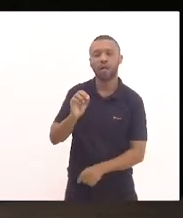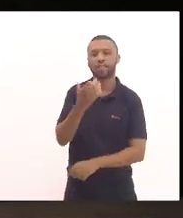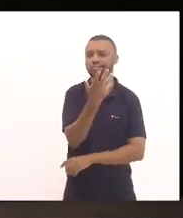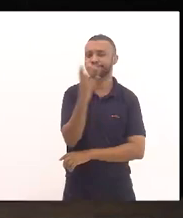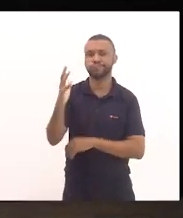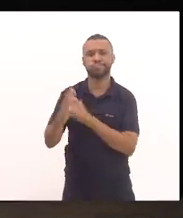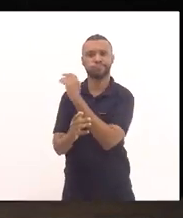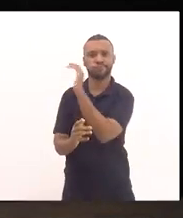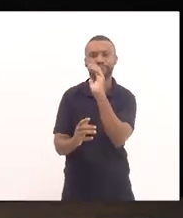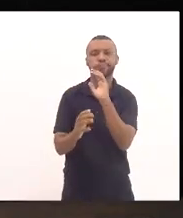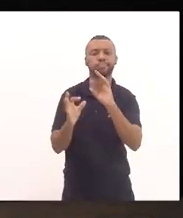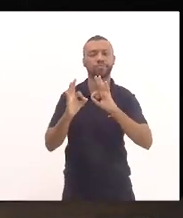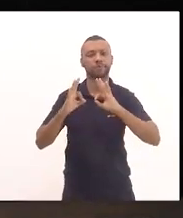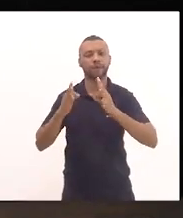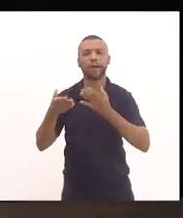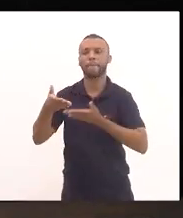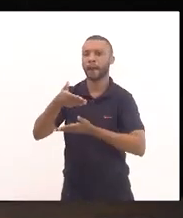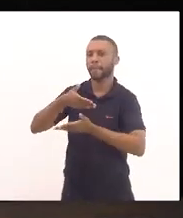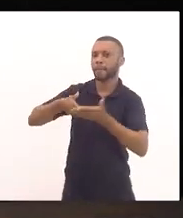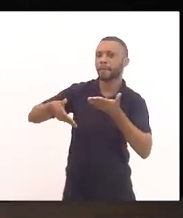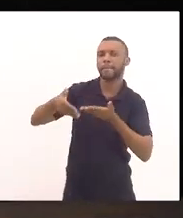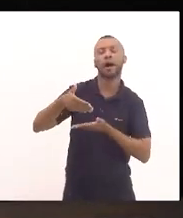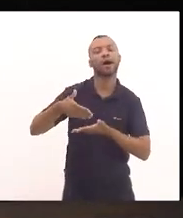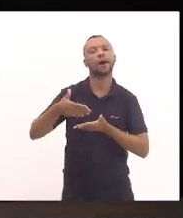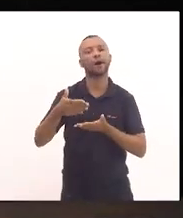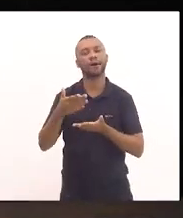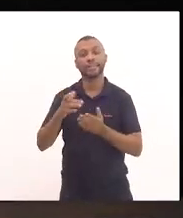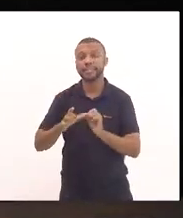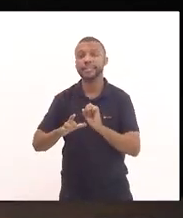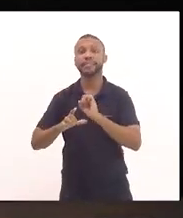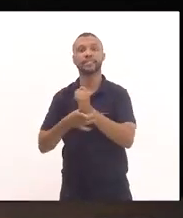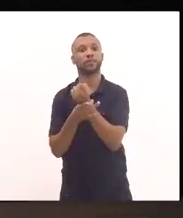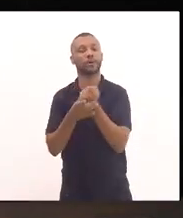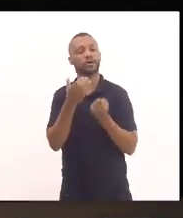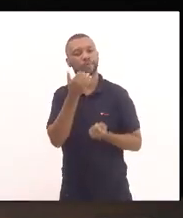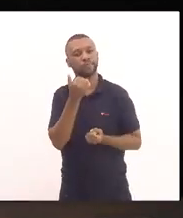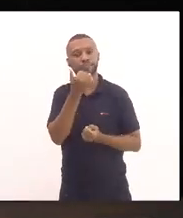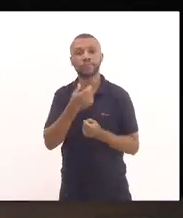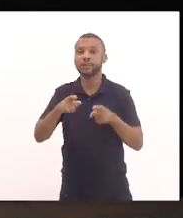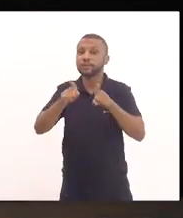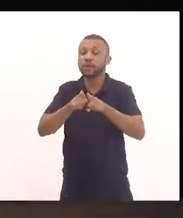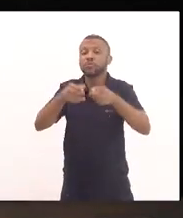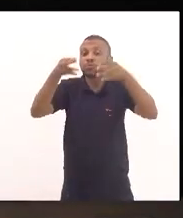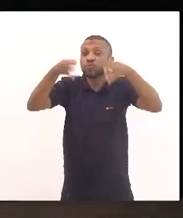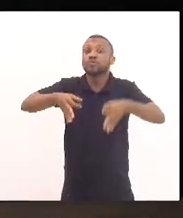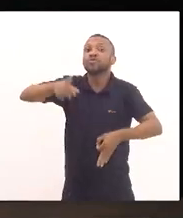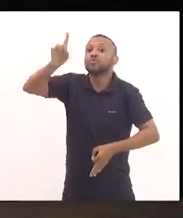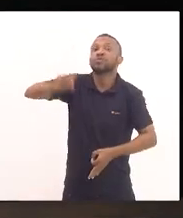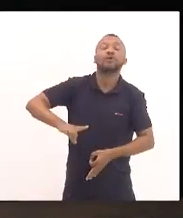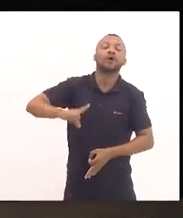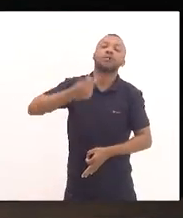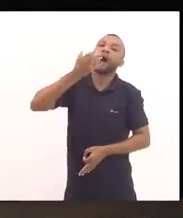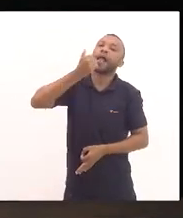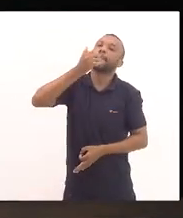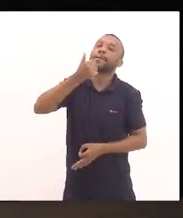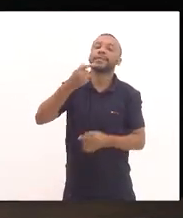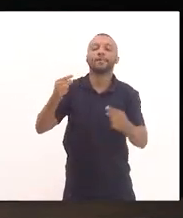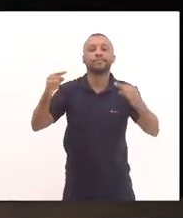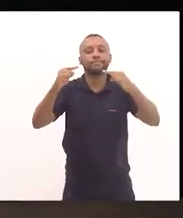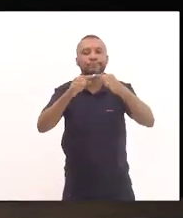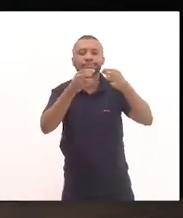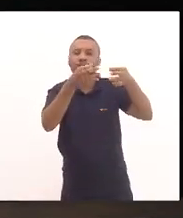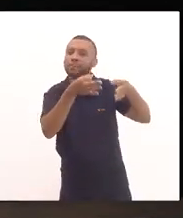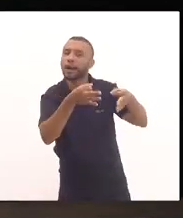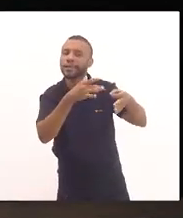familiar, da segurança alimentar e do direito a alimentação adequada, saudável